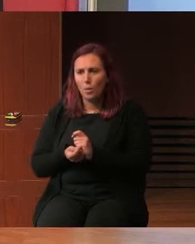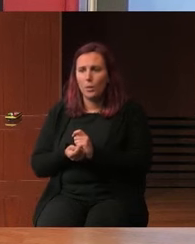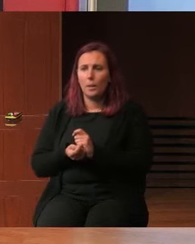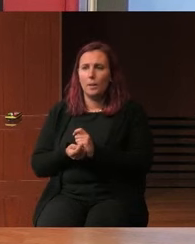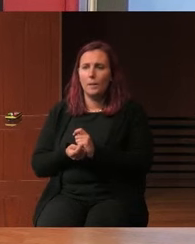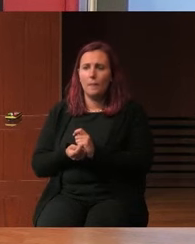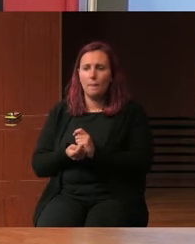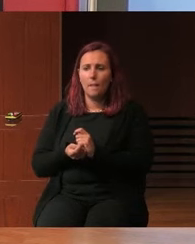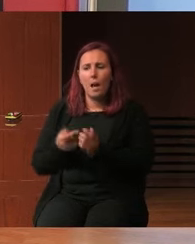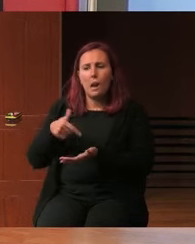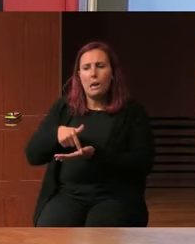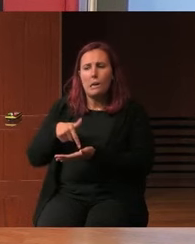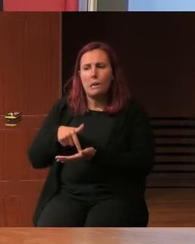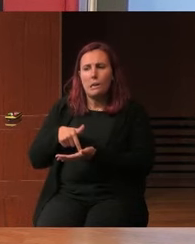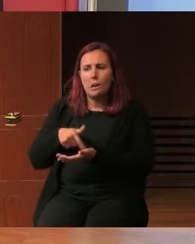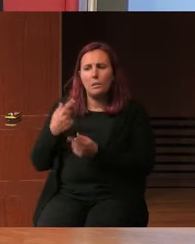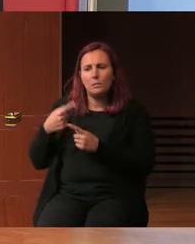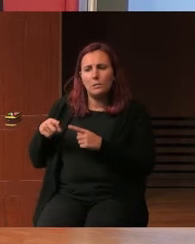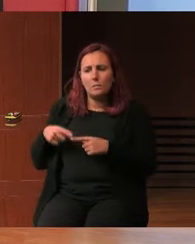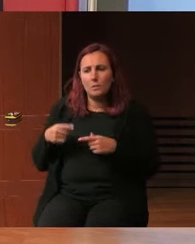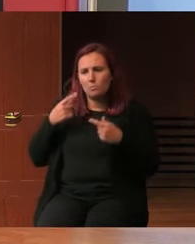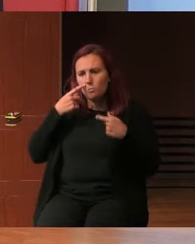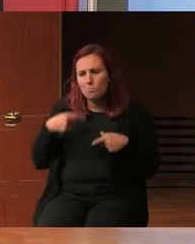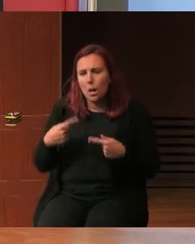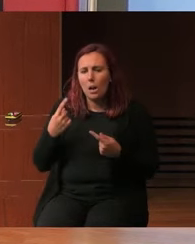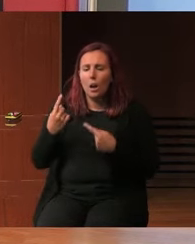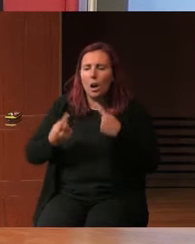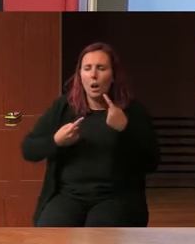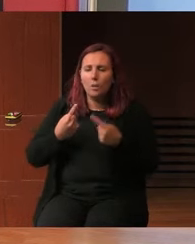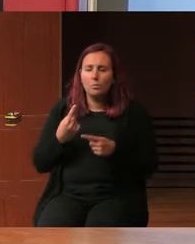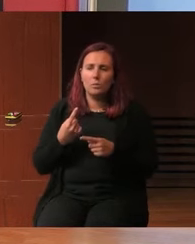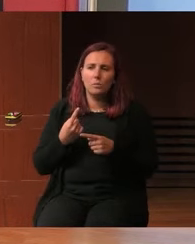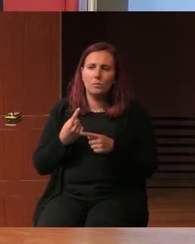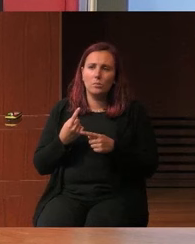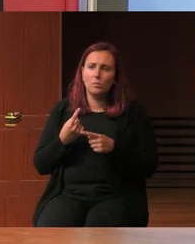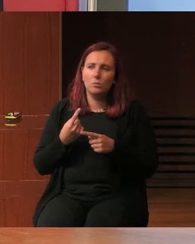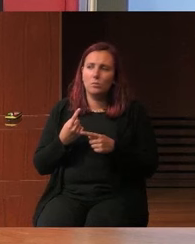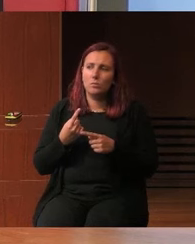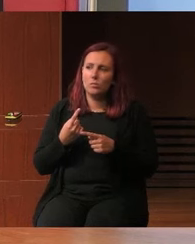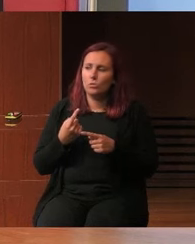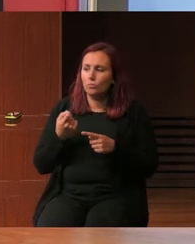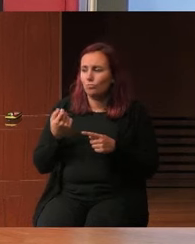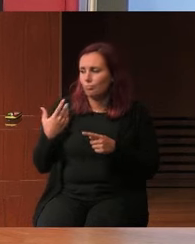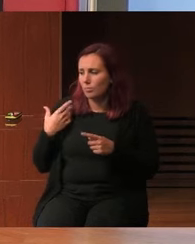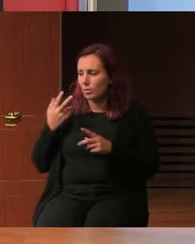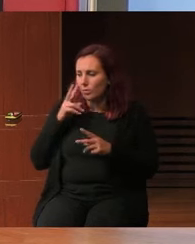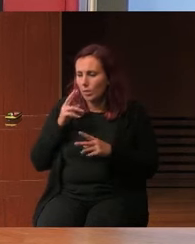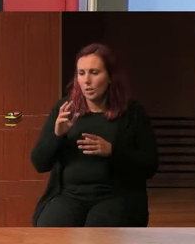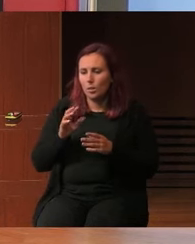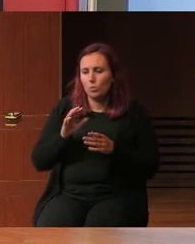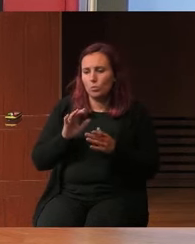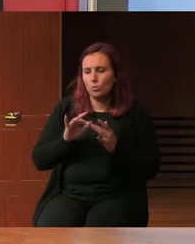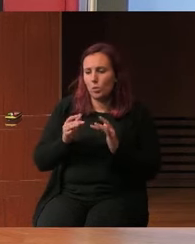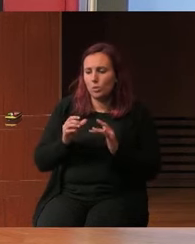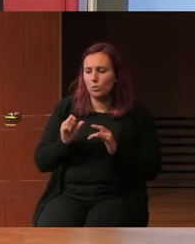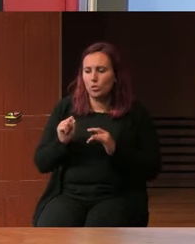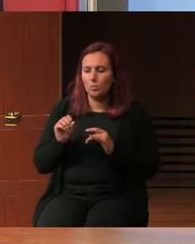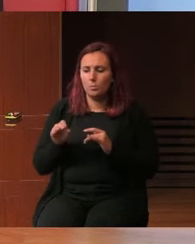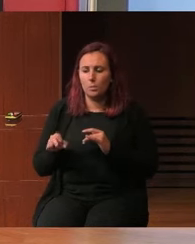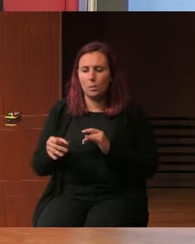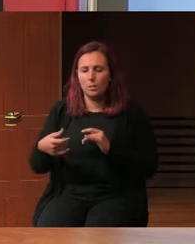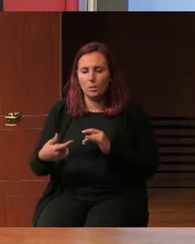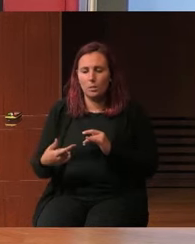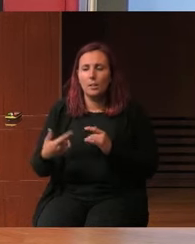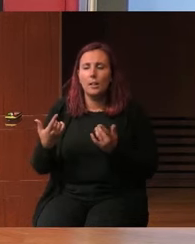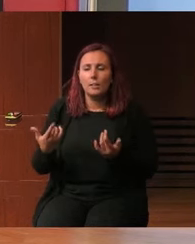apresentando algumas exigências, algumas delas até tão inesperadas como temos visto com o ChatGPT. Portanto, eu acho que o